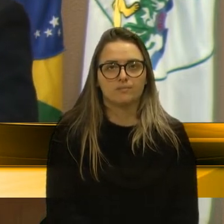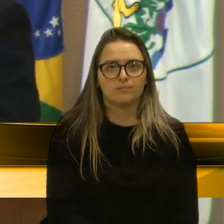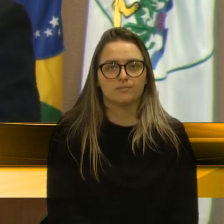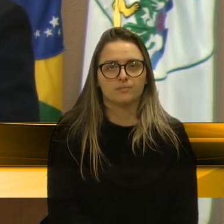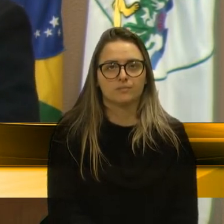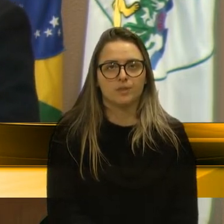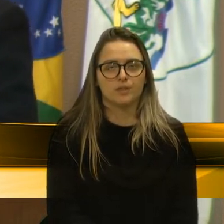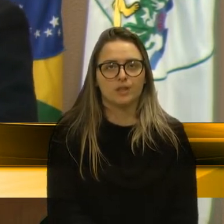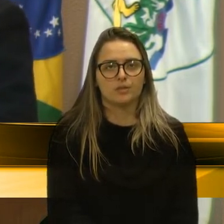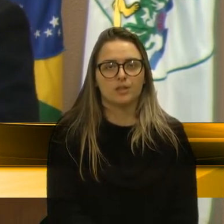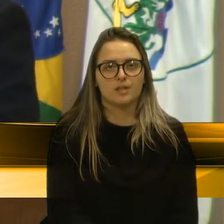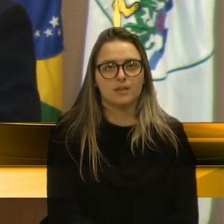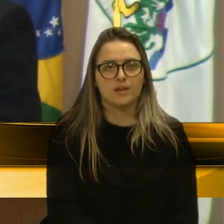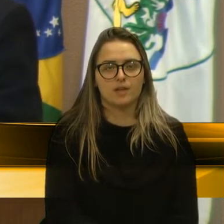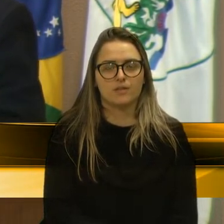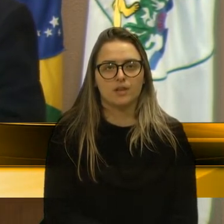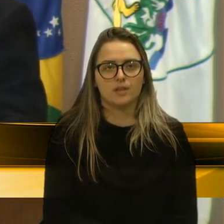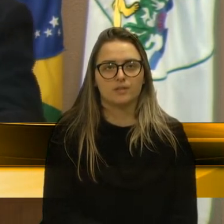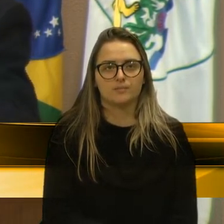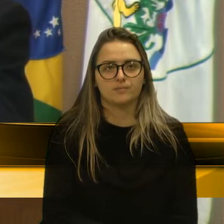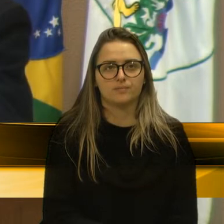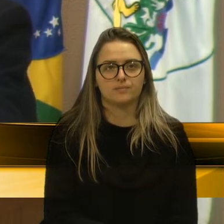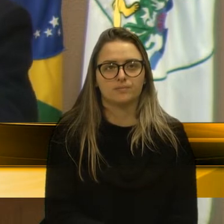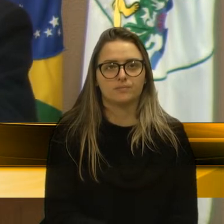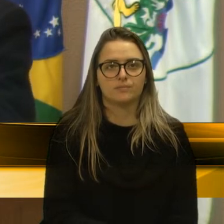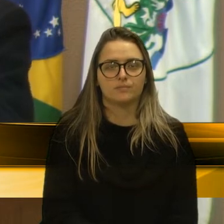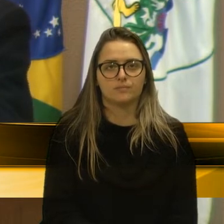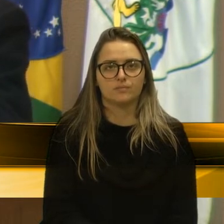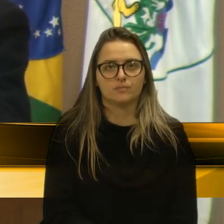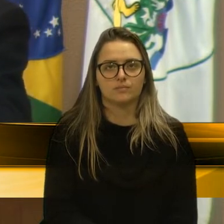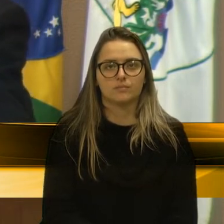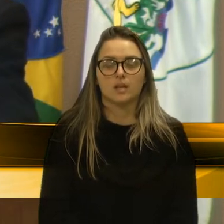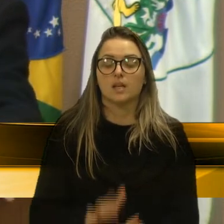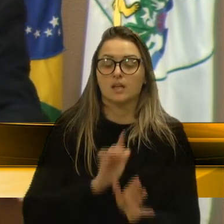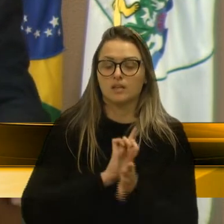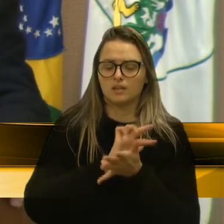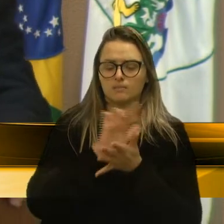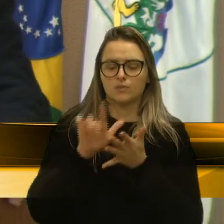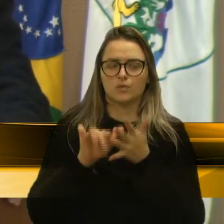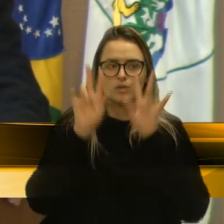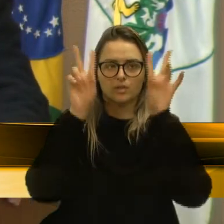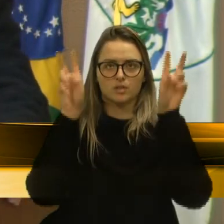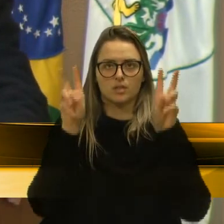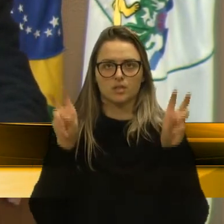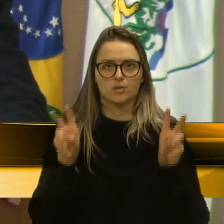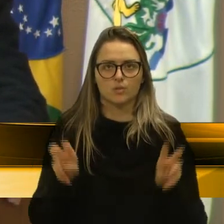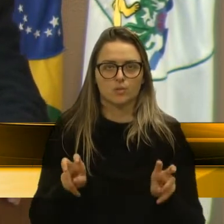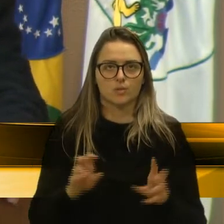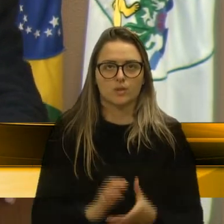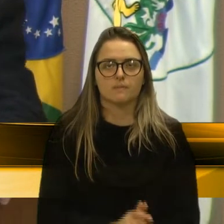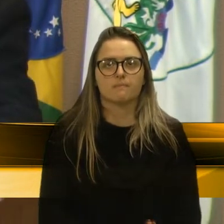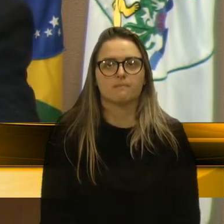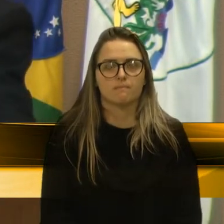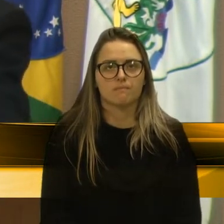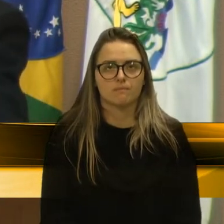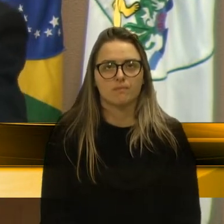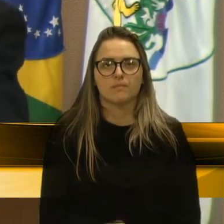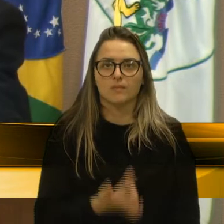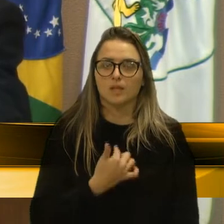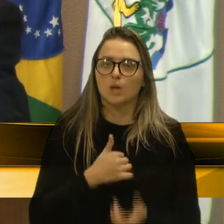um bom dia a todos que também nos assistem pela TV Câmara, canal 16, ou que nos acompanham pelas mídias sociais.